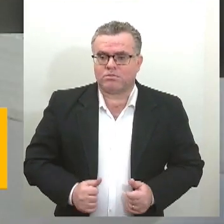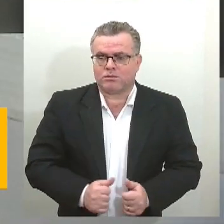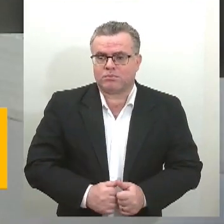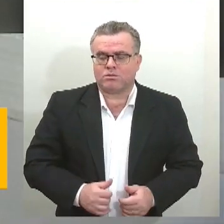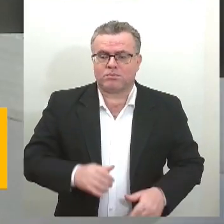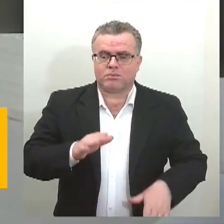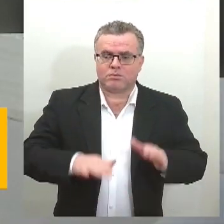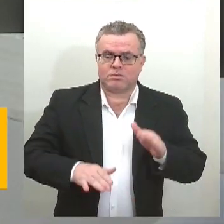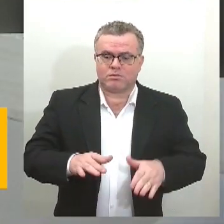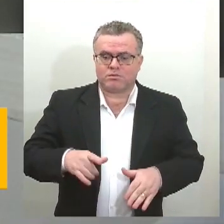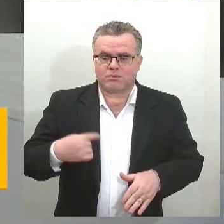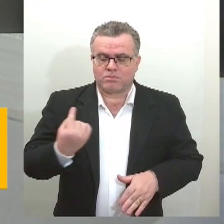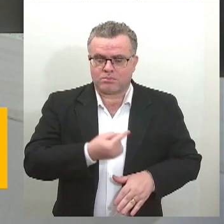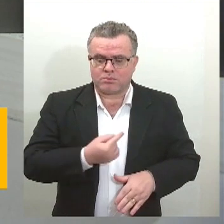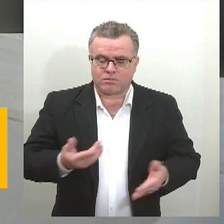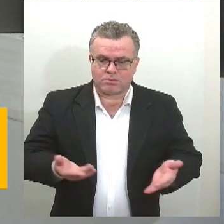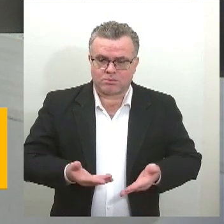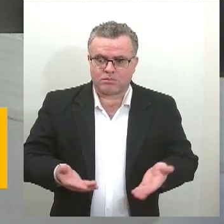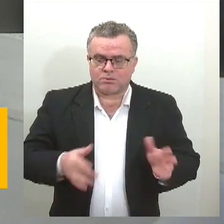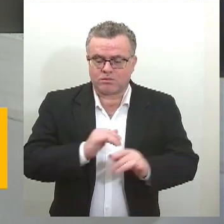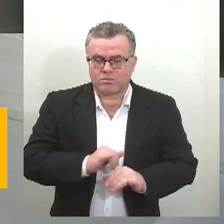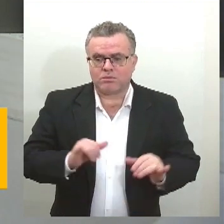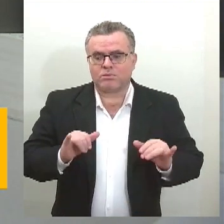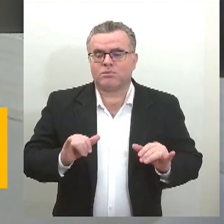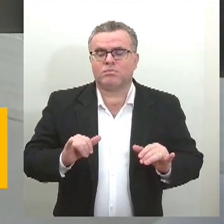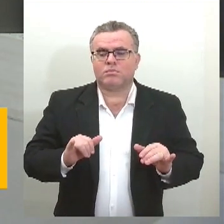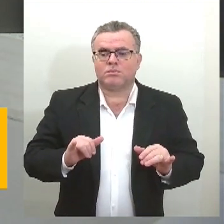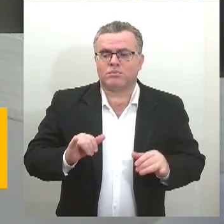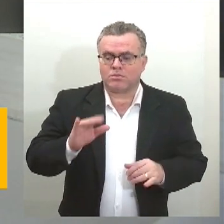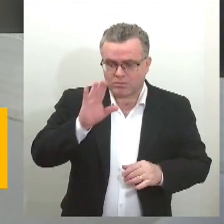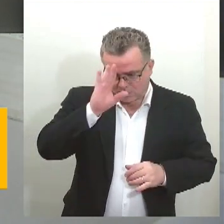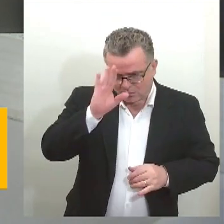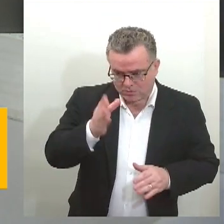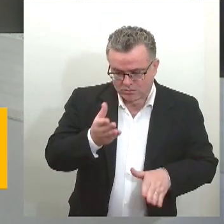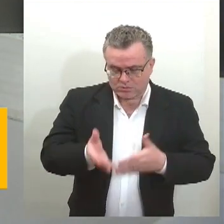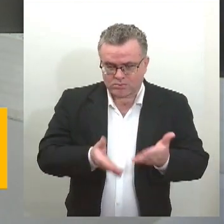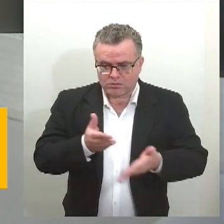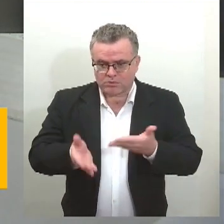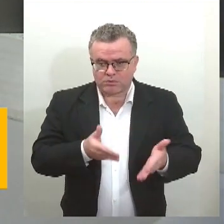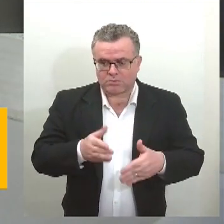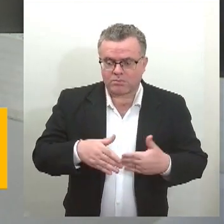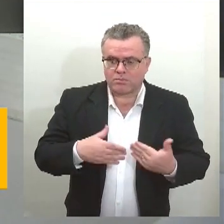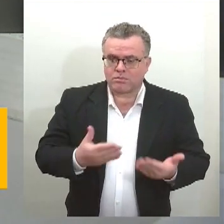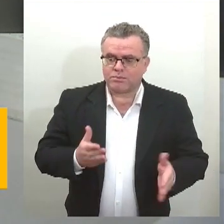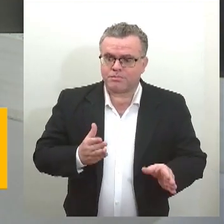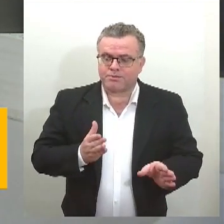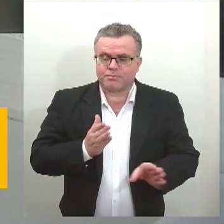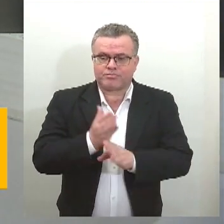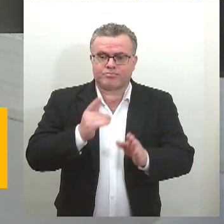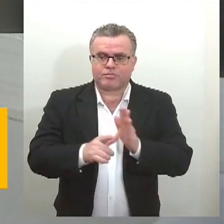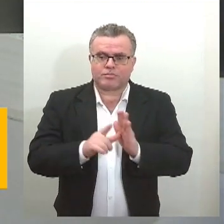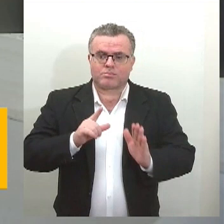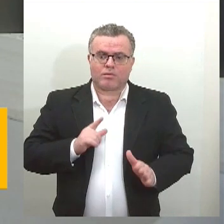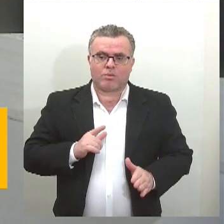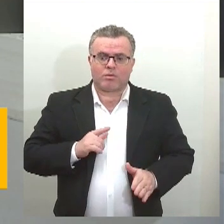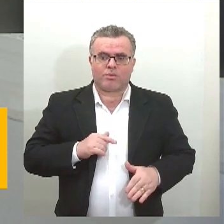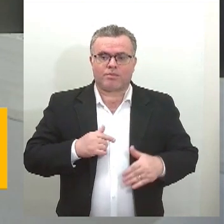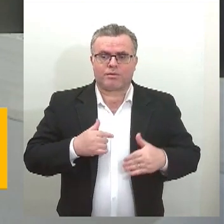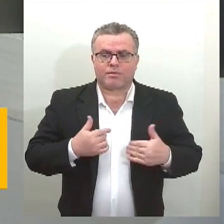possa dizer que o principal tratamento para quem é diagnosticado com o lúpus é, de